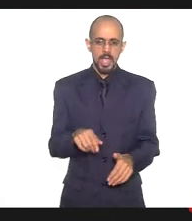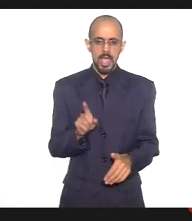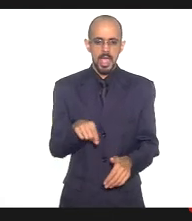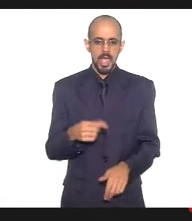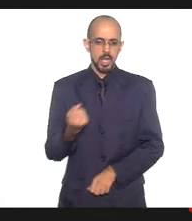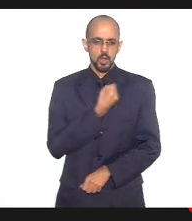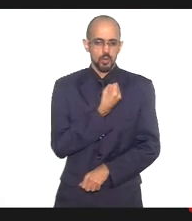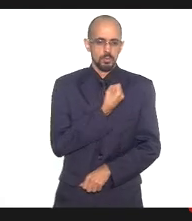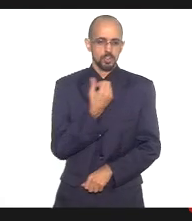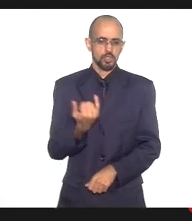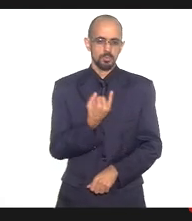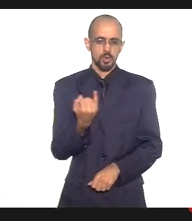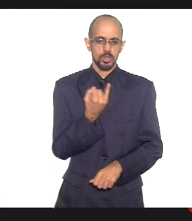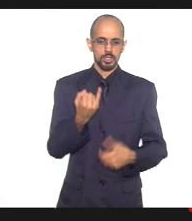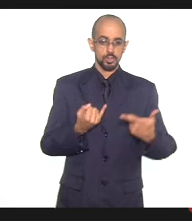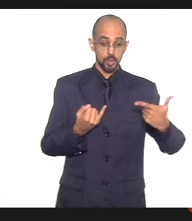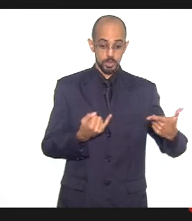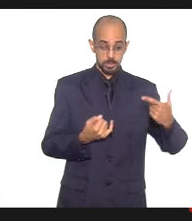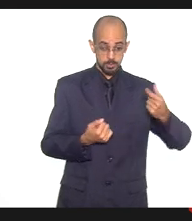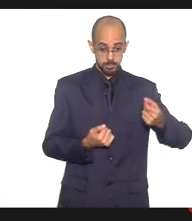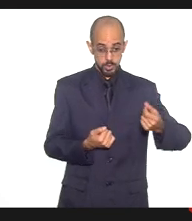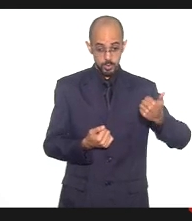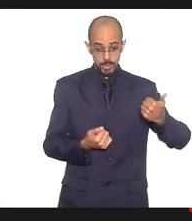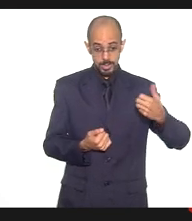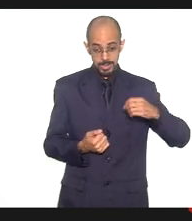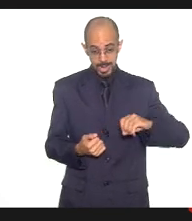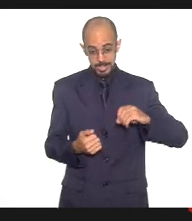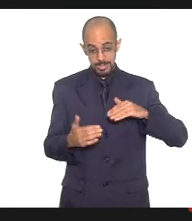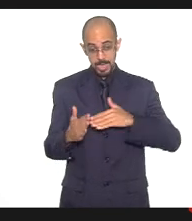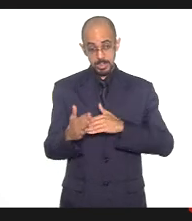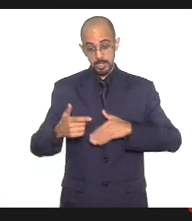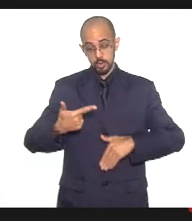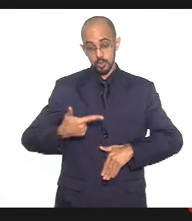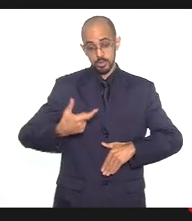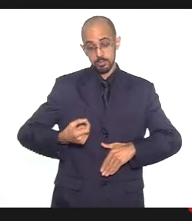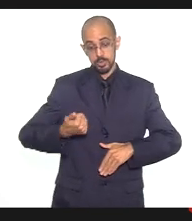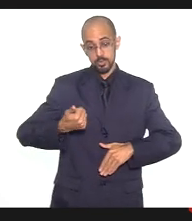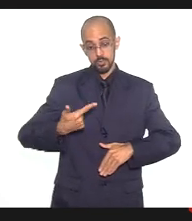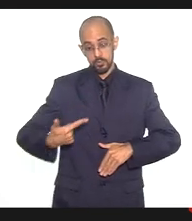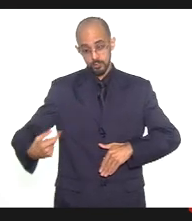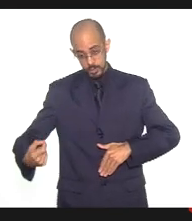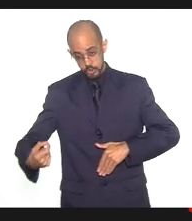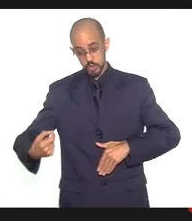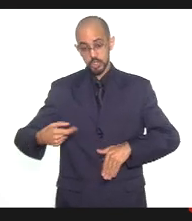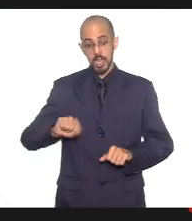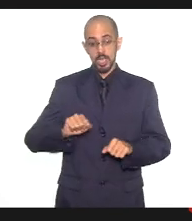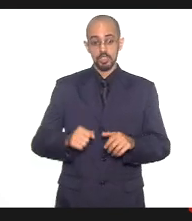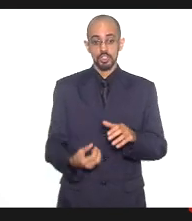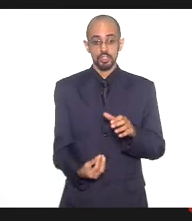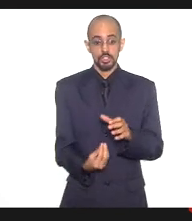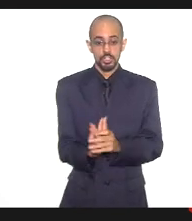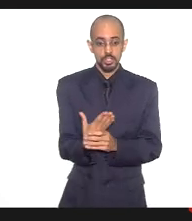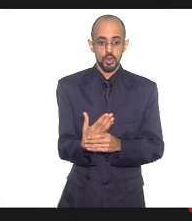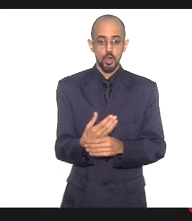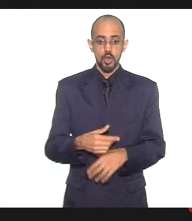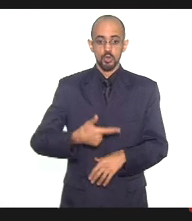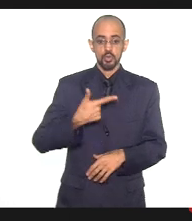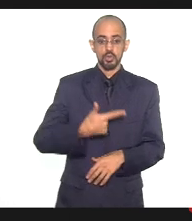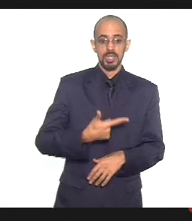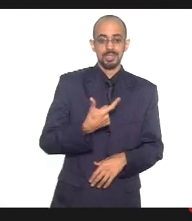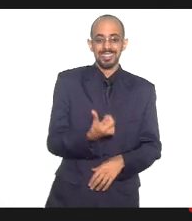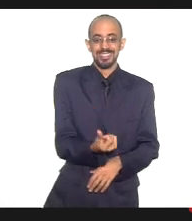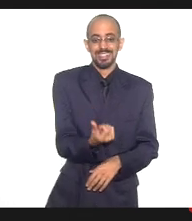de 2010 a 2020, a gente desenvolveu dentro do Brasil 264 projetos. Desses